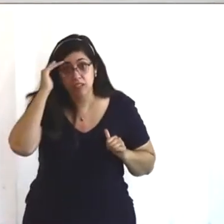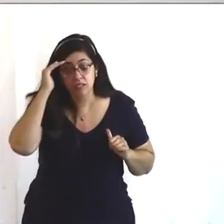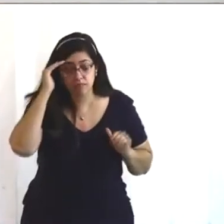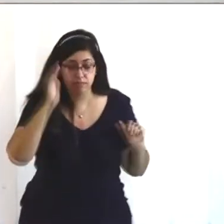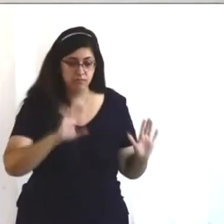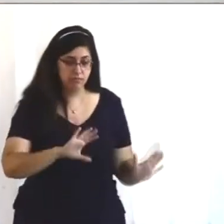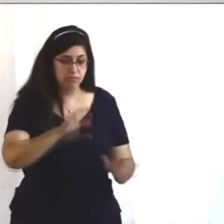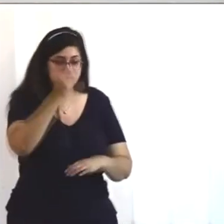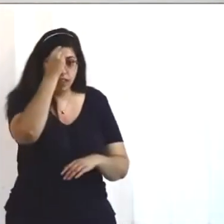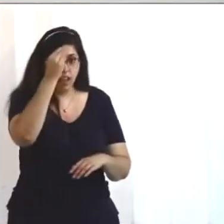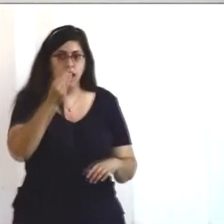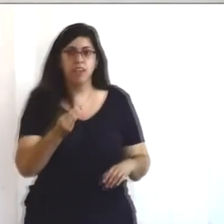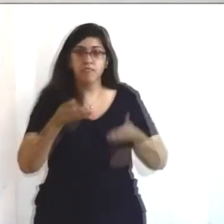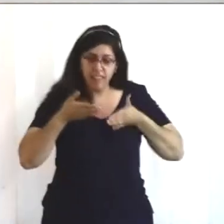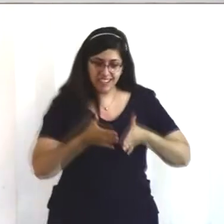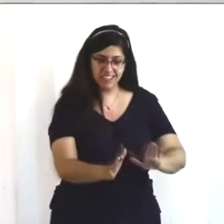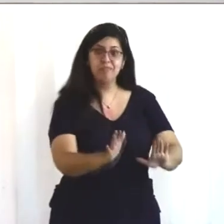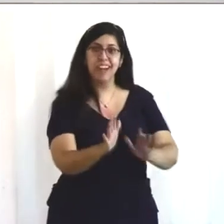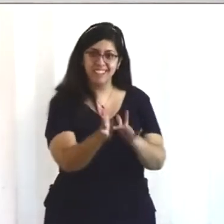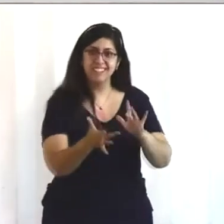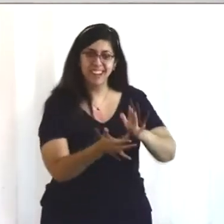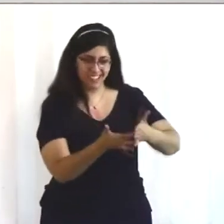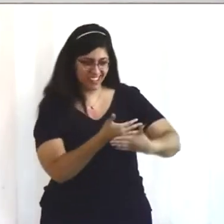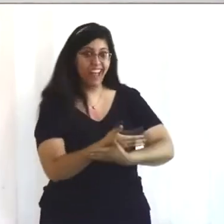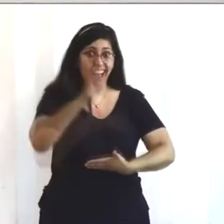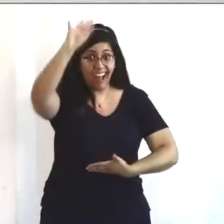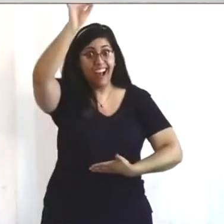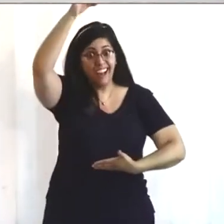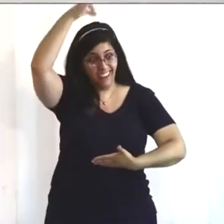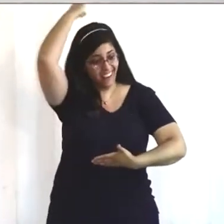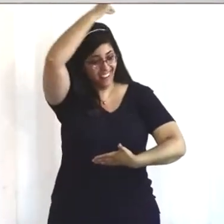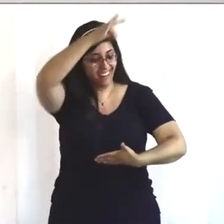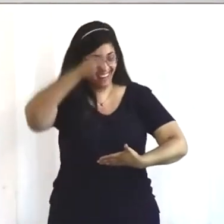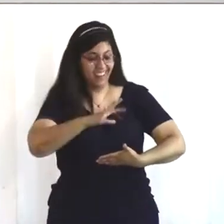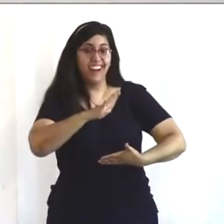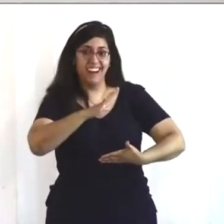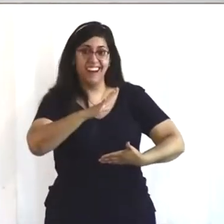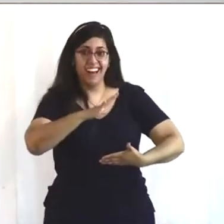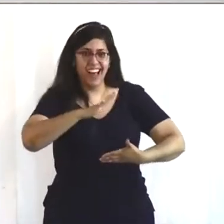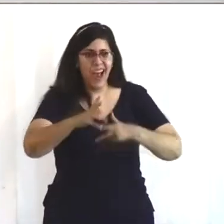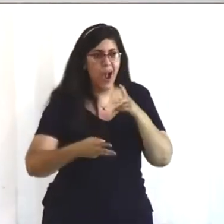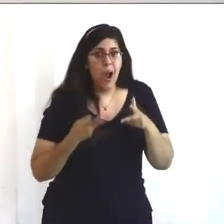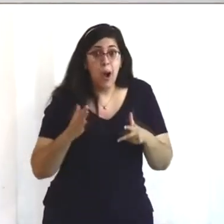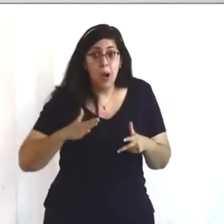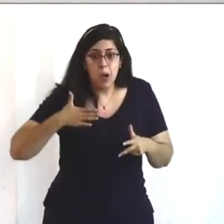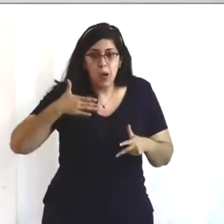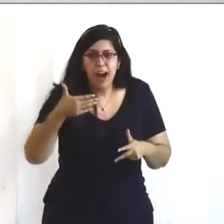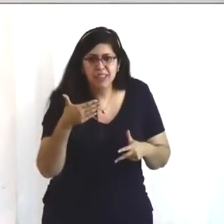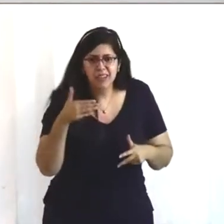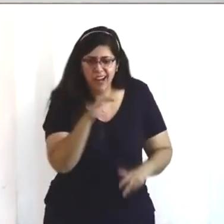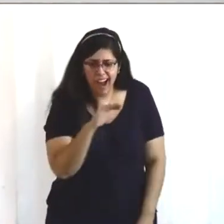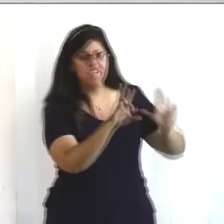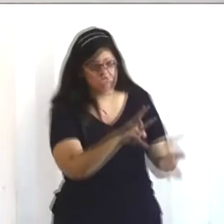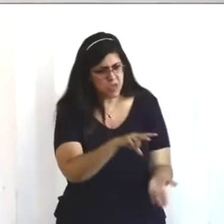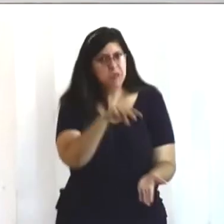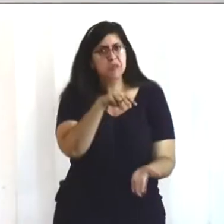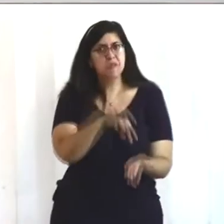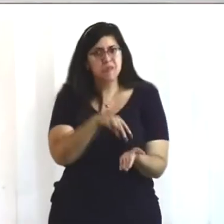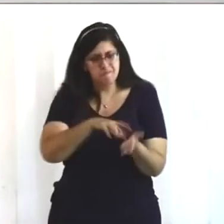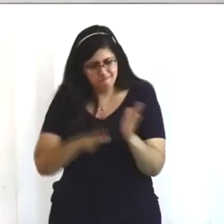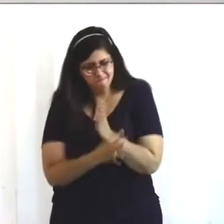Este é um dos exemplos do Novo Testamento. Por isso, meus queridos irmãos, o que é pecar então? O que é a blasfêmia